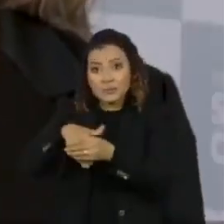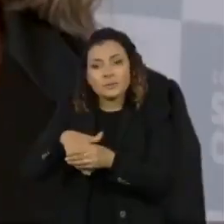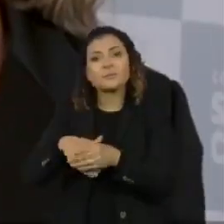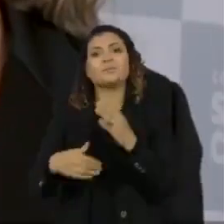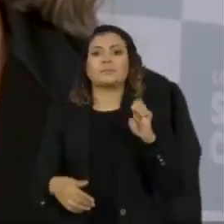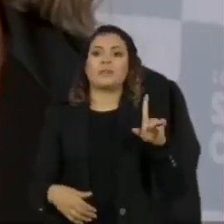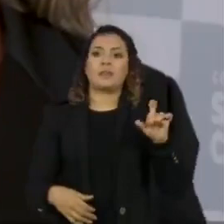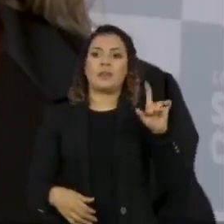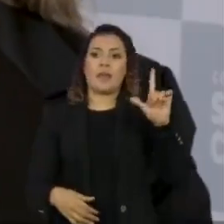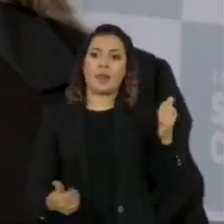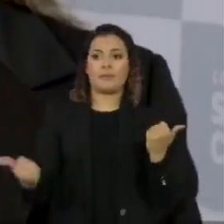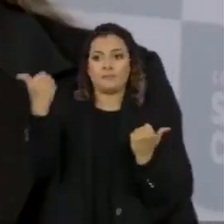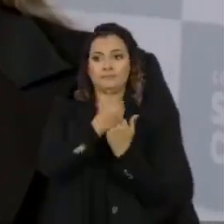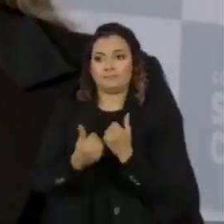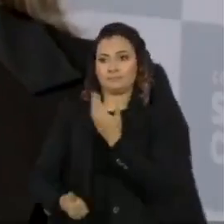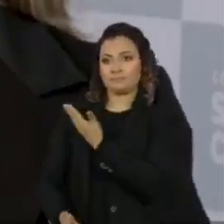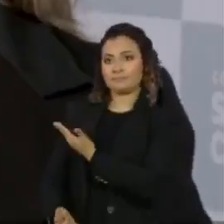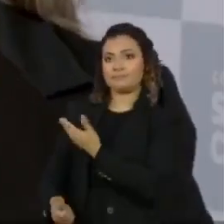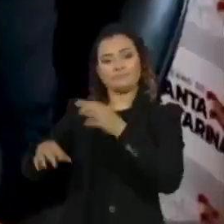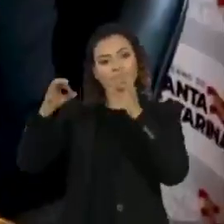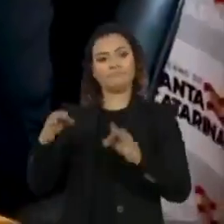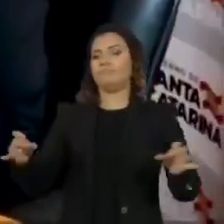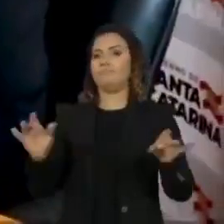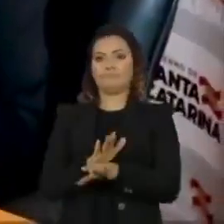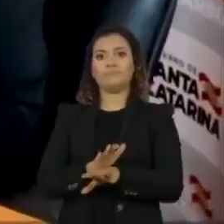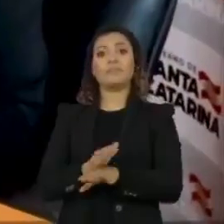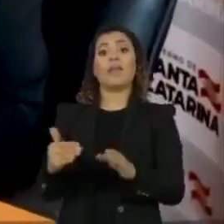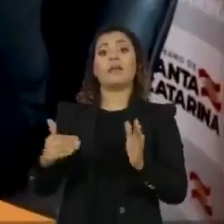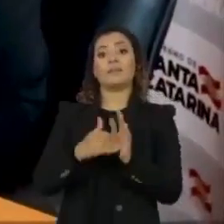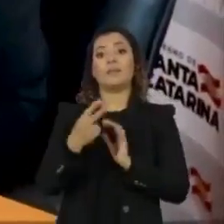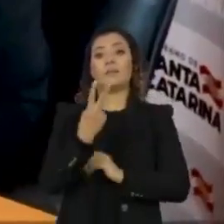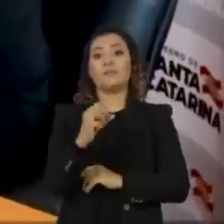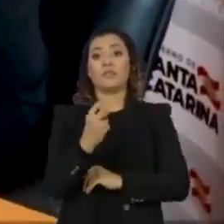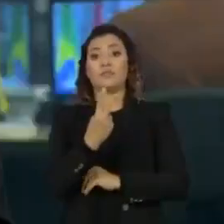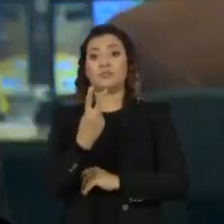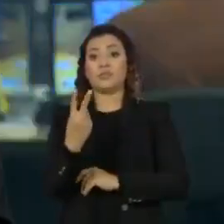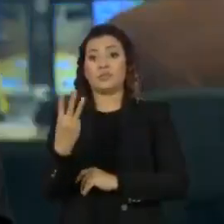Daniela Rainer assume o governo de forma definitiva até 2023.